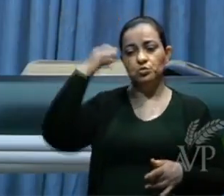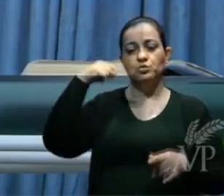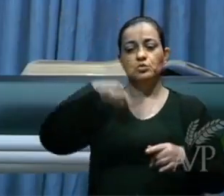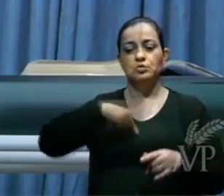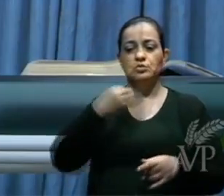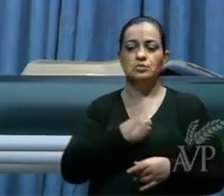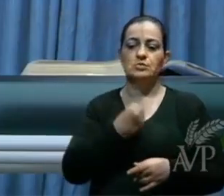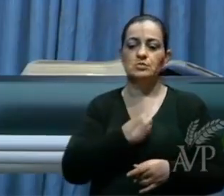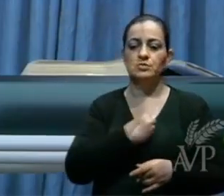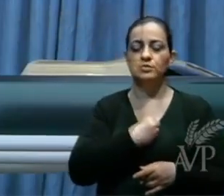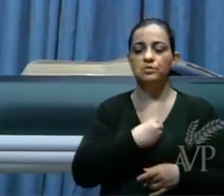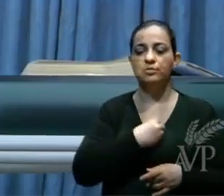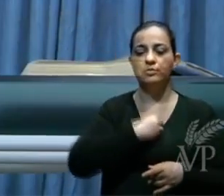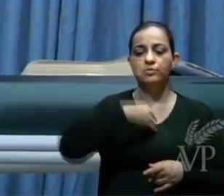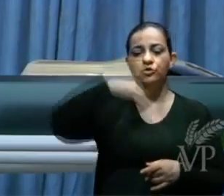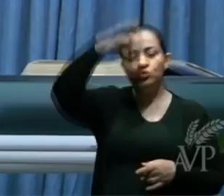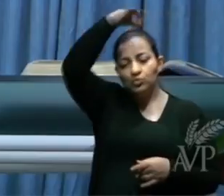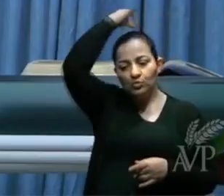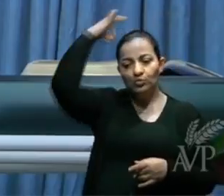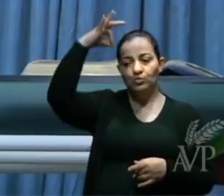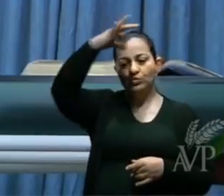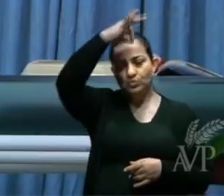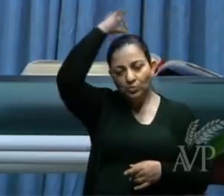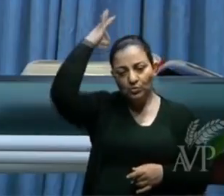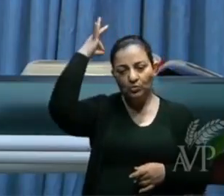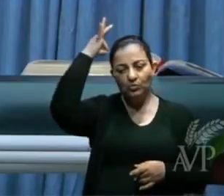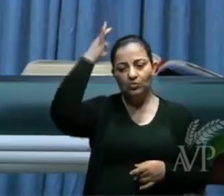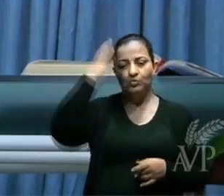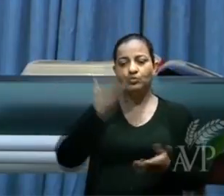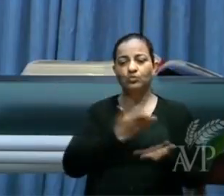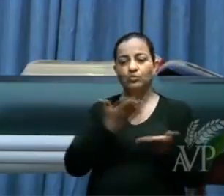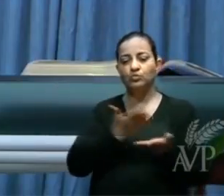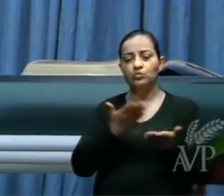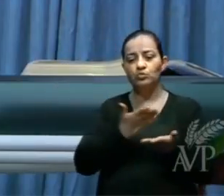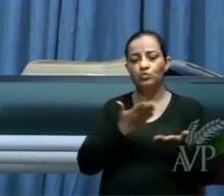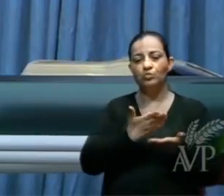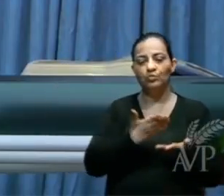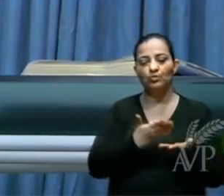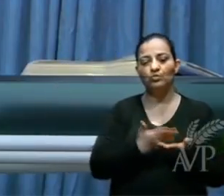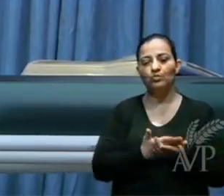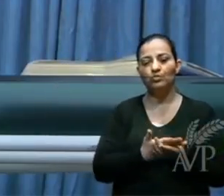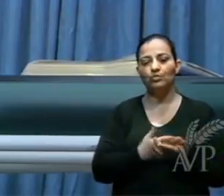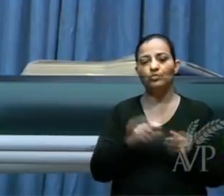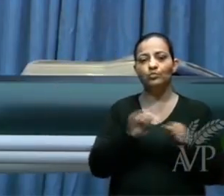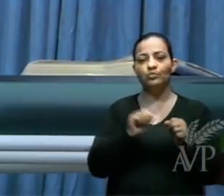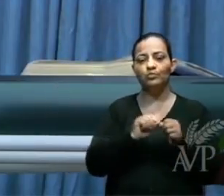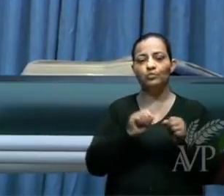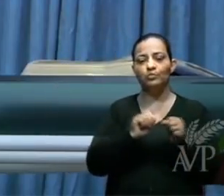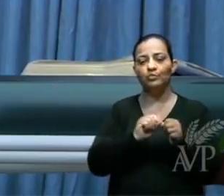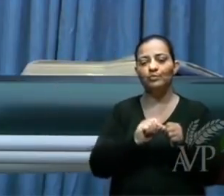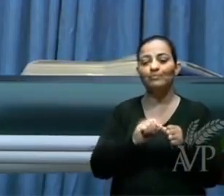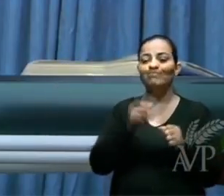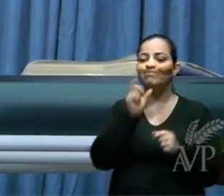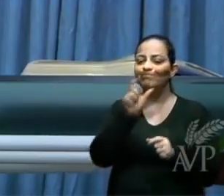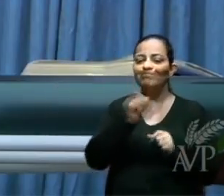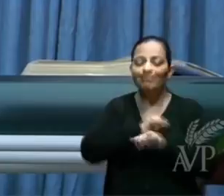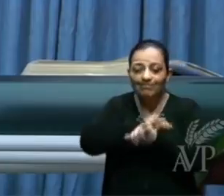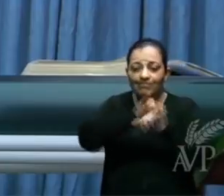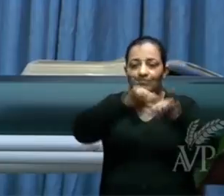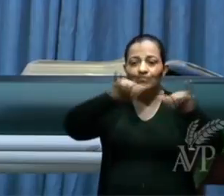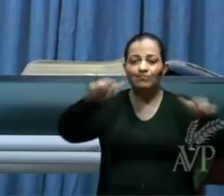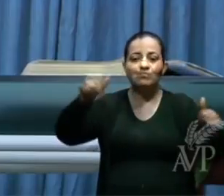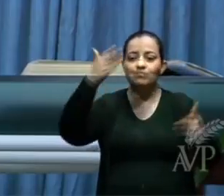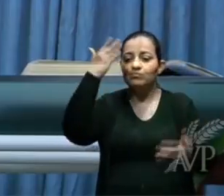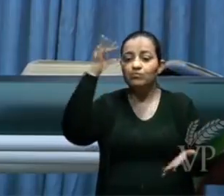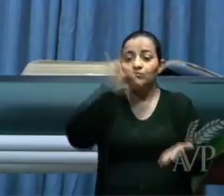o messias deste dia o messias que está fazendo a palavra servir de cada